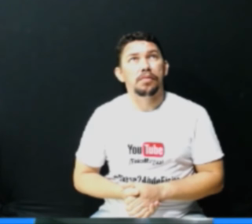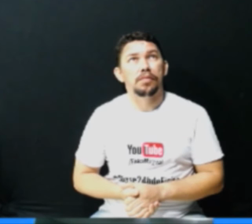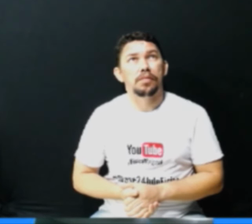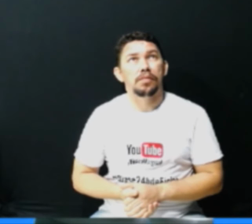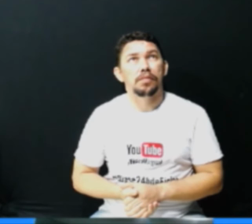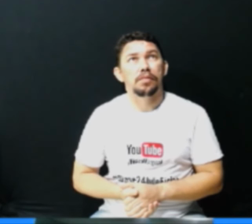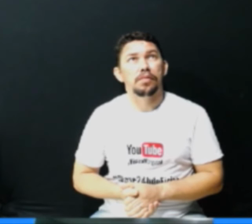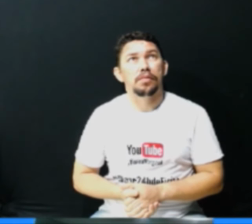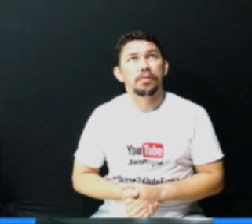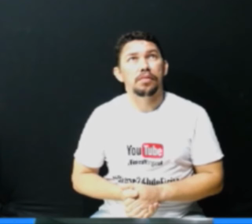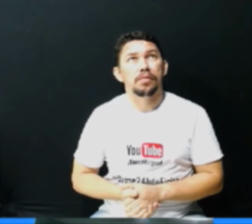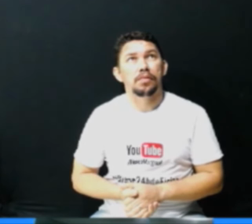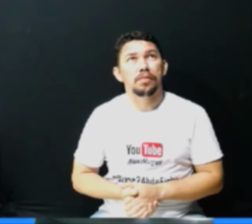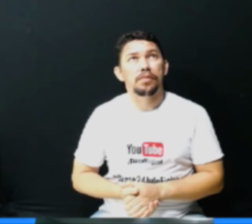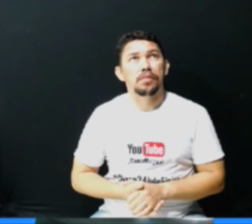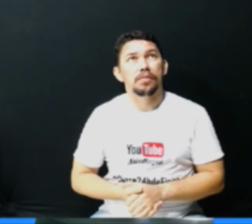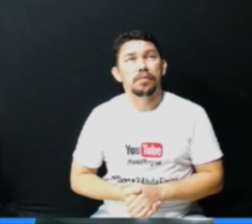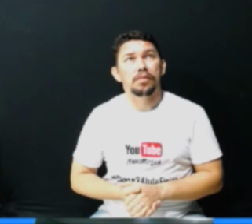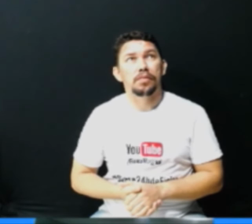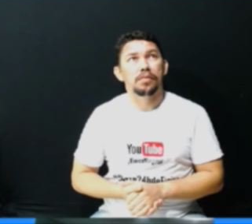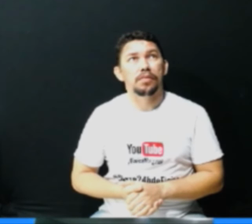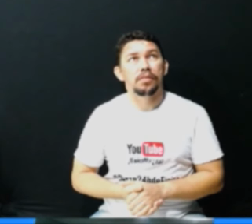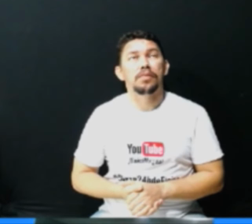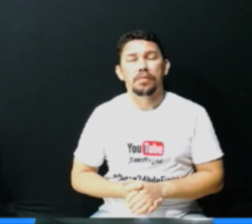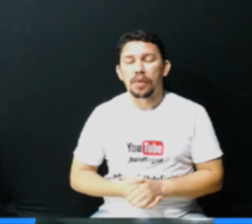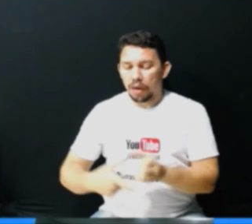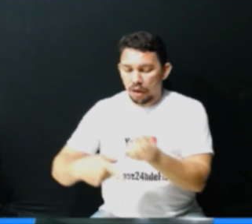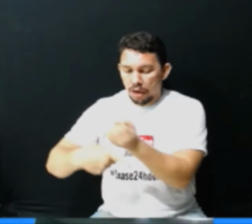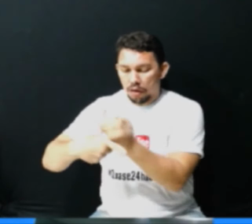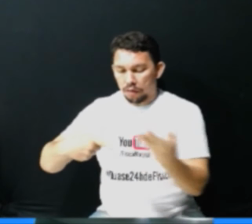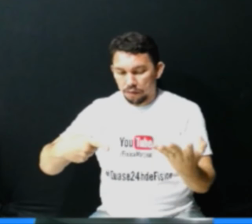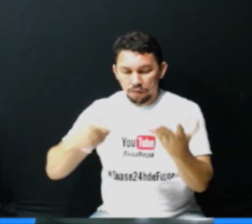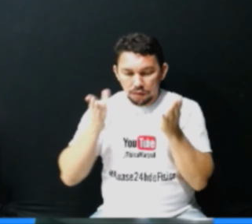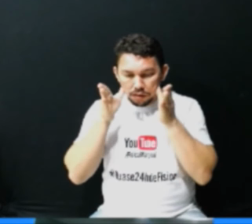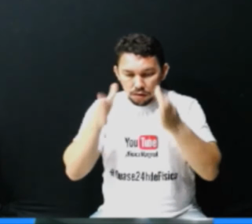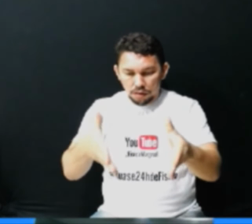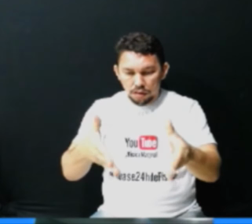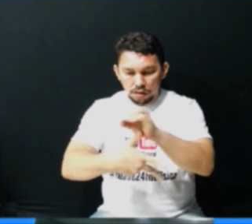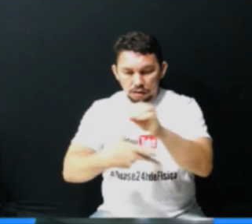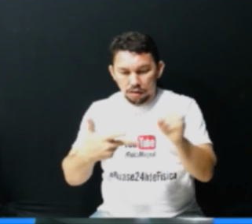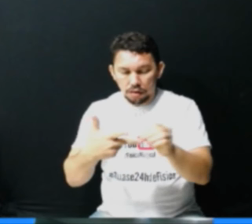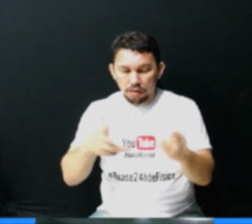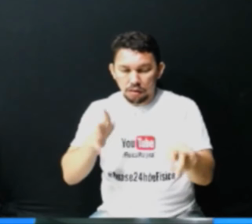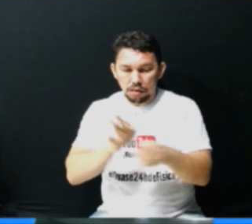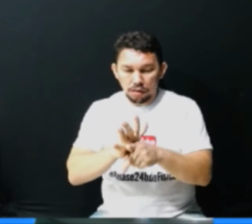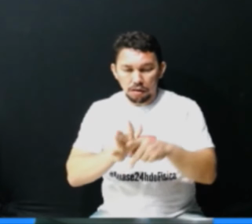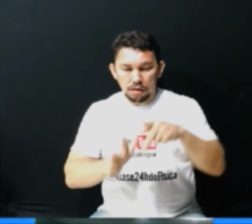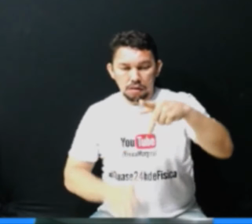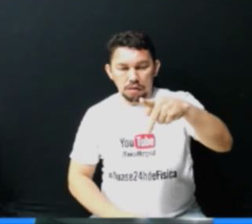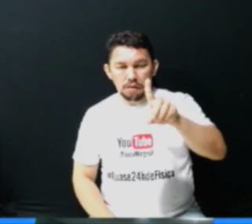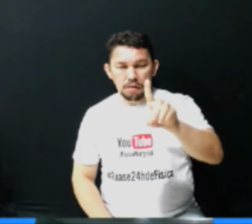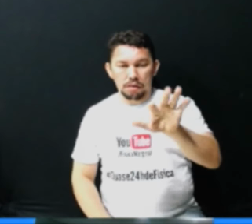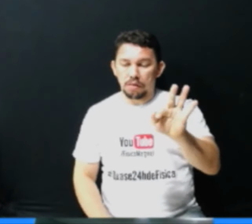física no Enem, questões separadas por assunto. Ok. Primeiro eu vou começar com esse PDF aqui, que é um PDF gratuito, qualquer pessoa pode